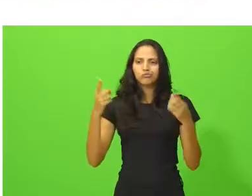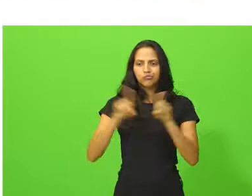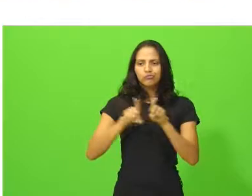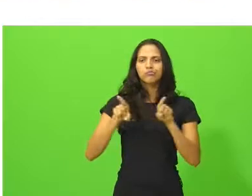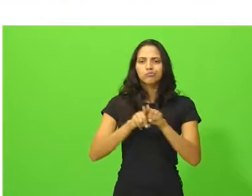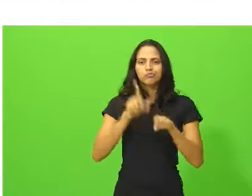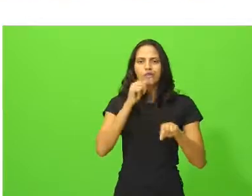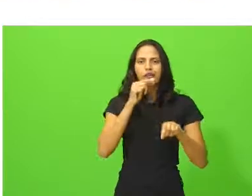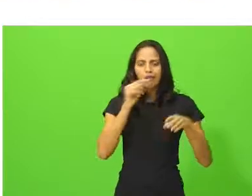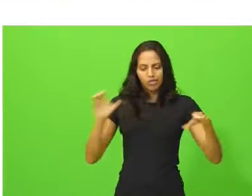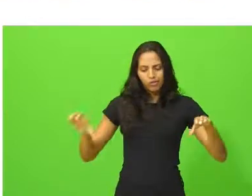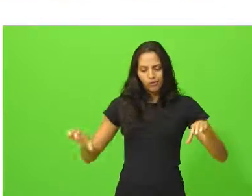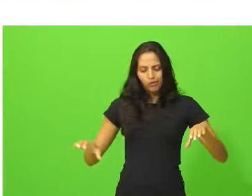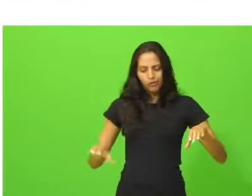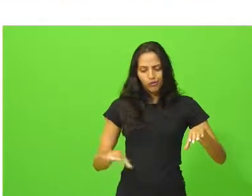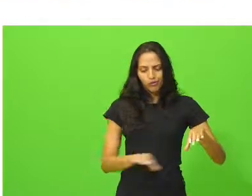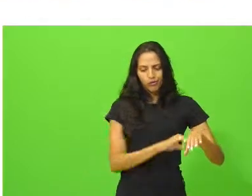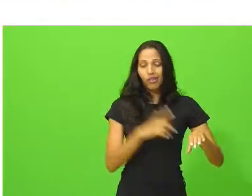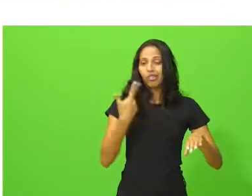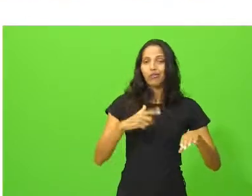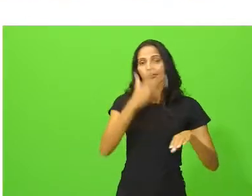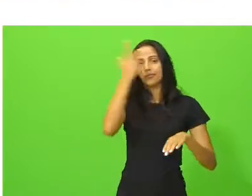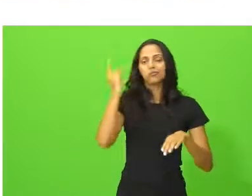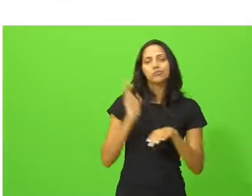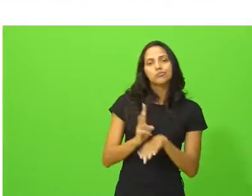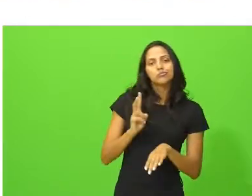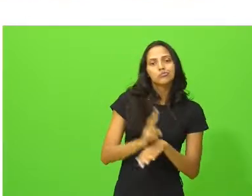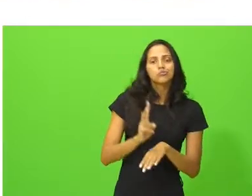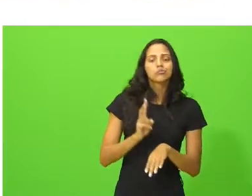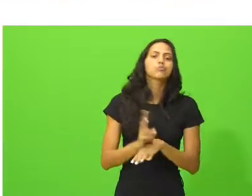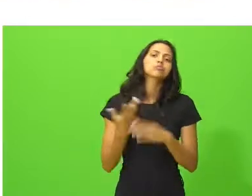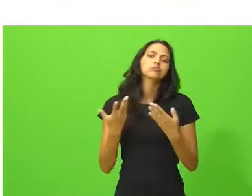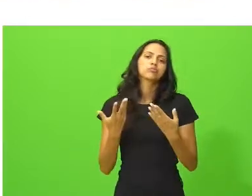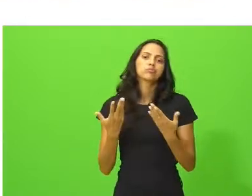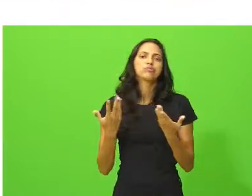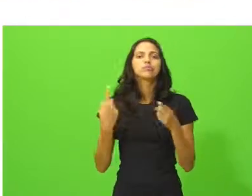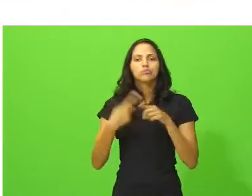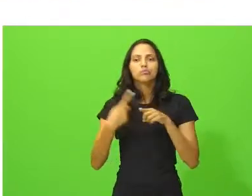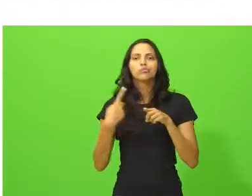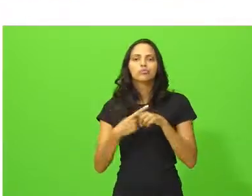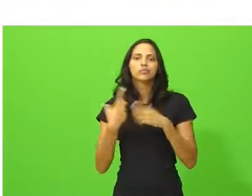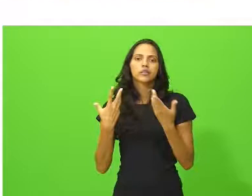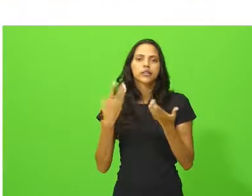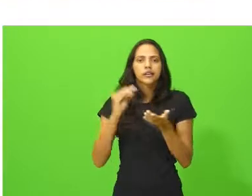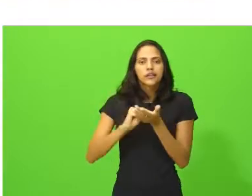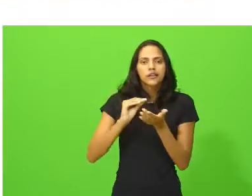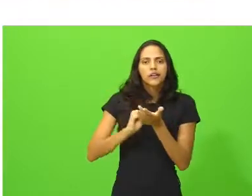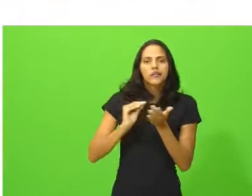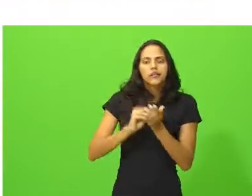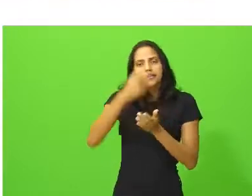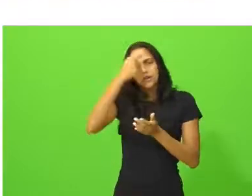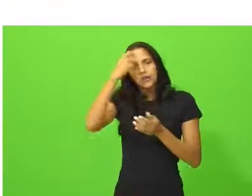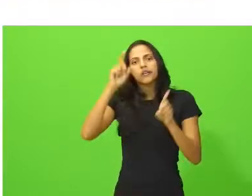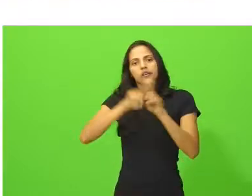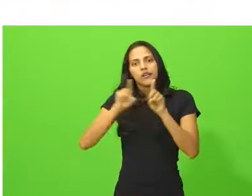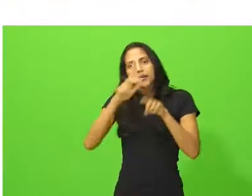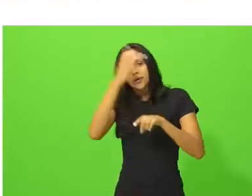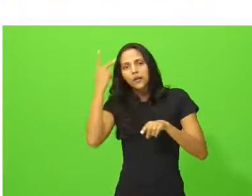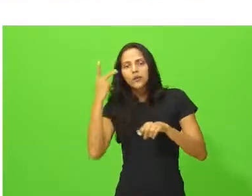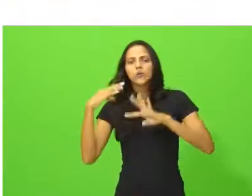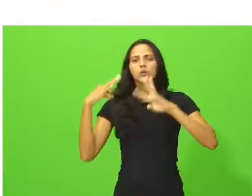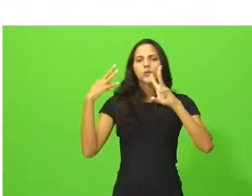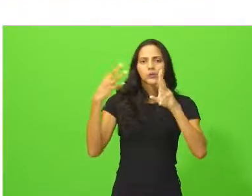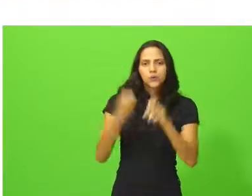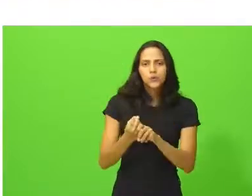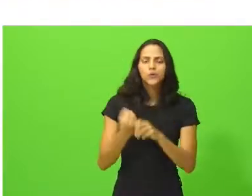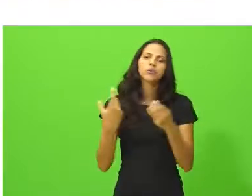também diretamente lançado, sem tratamento algum, lançado no igarapé, provavelmente isso aí vai correr para um rio, e aí